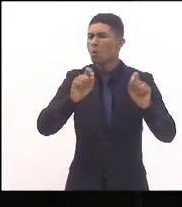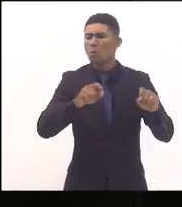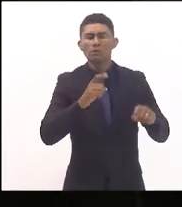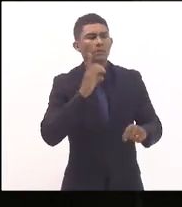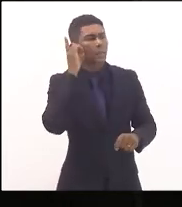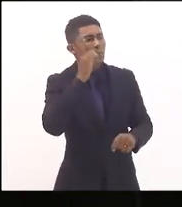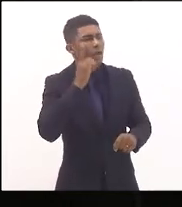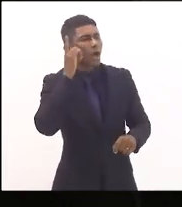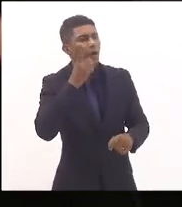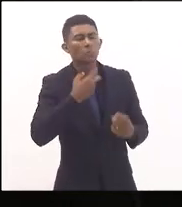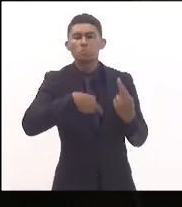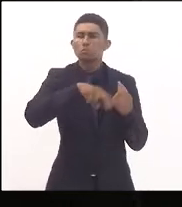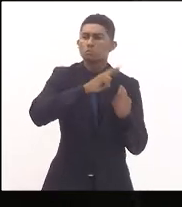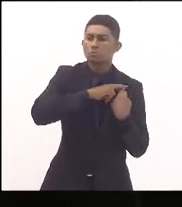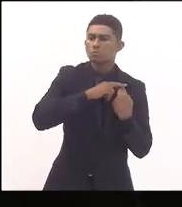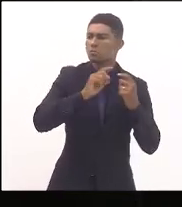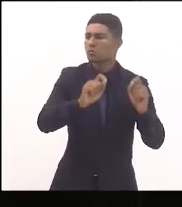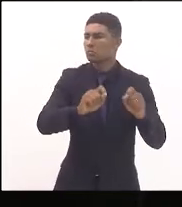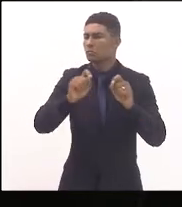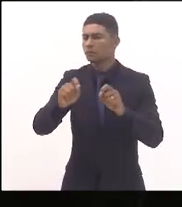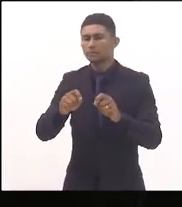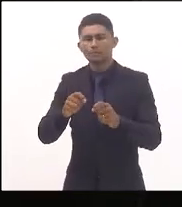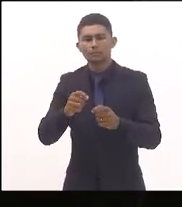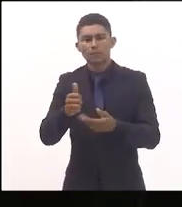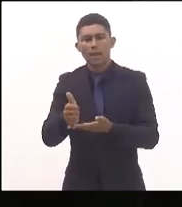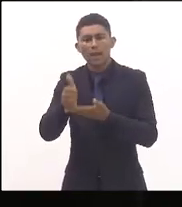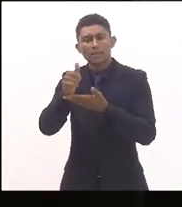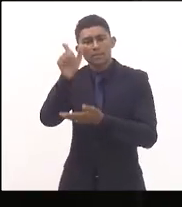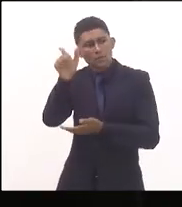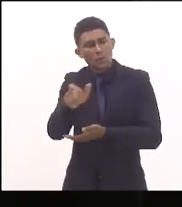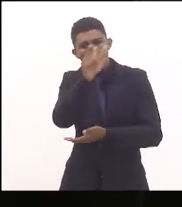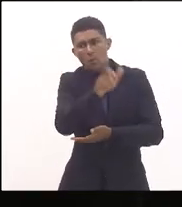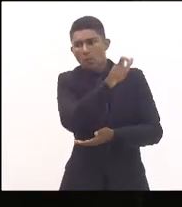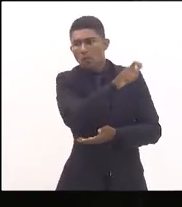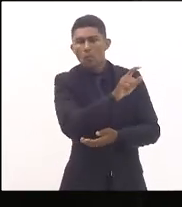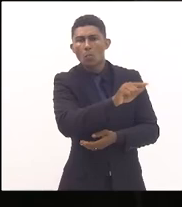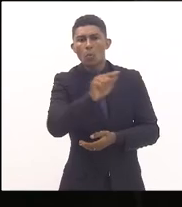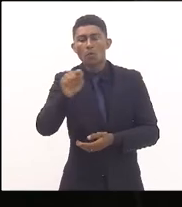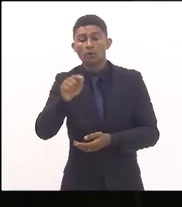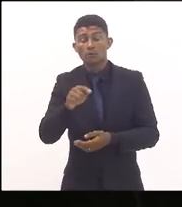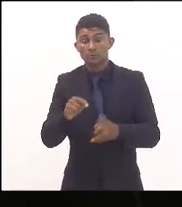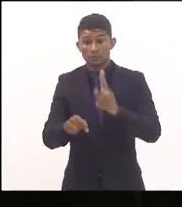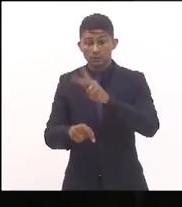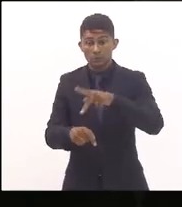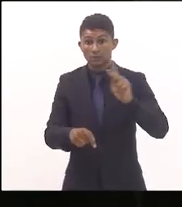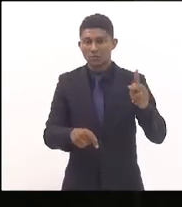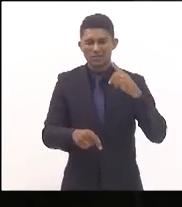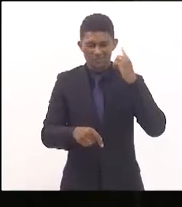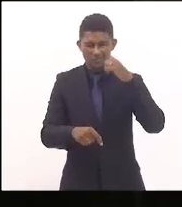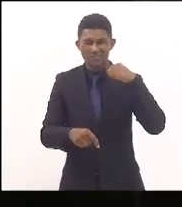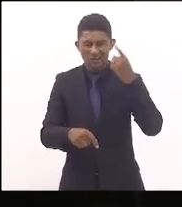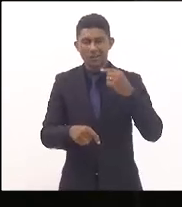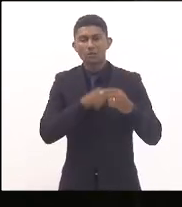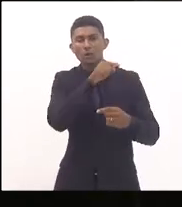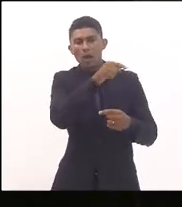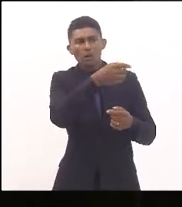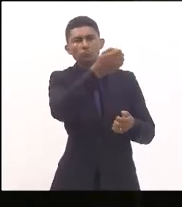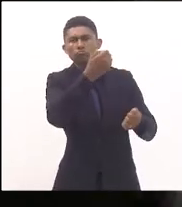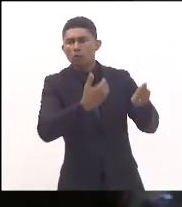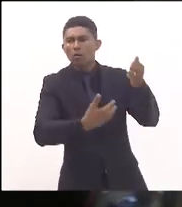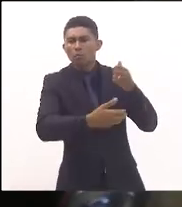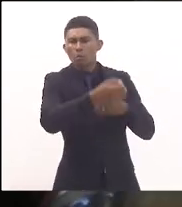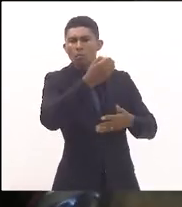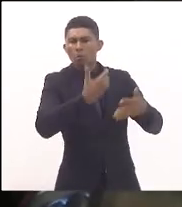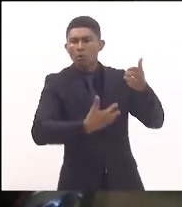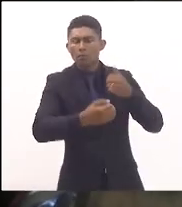o que era a função do assessor e a professora com muita calma professora de Direito Constitucional ela começou a me descrever